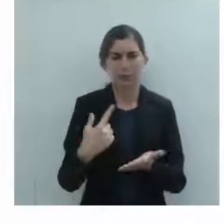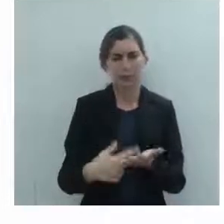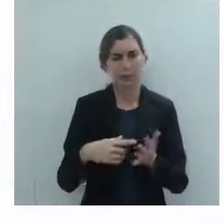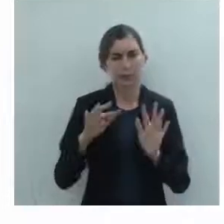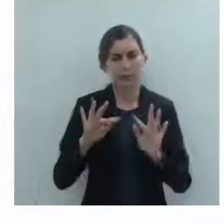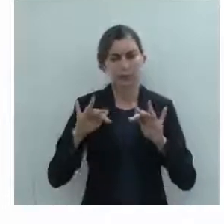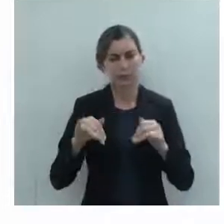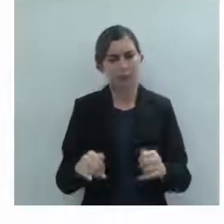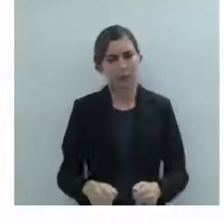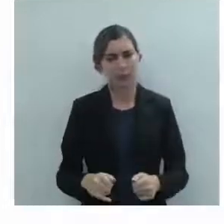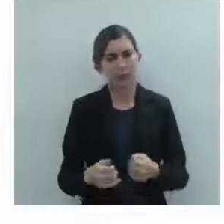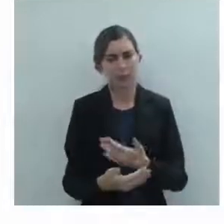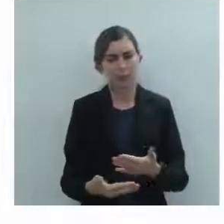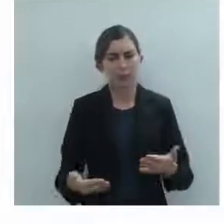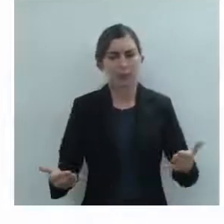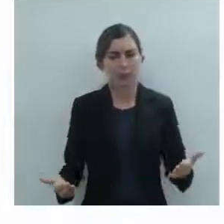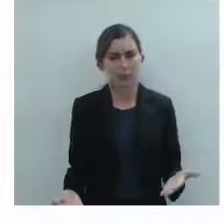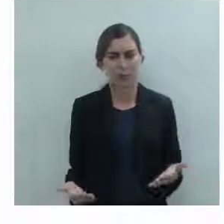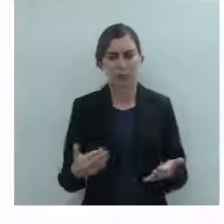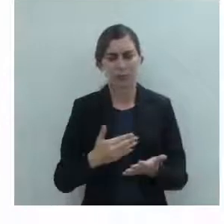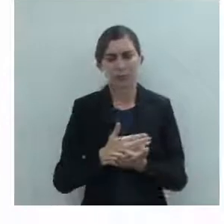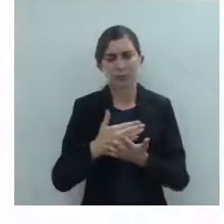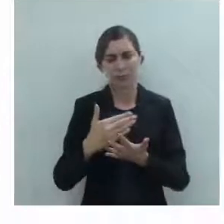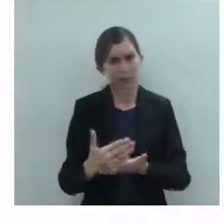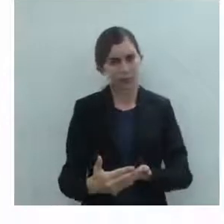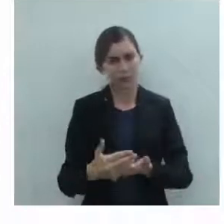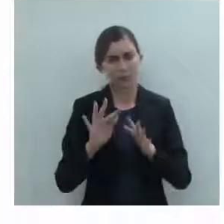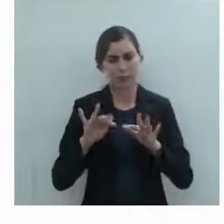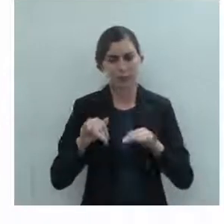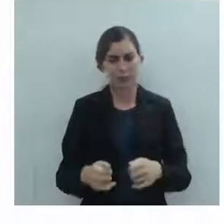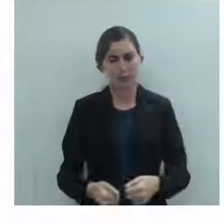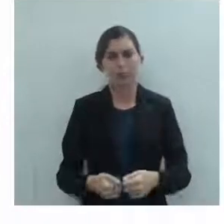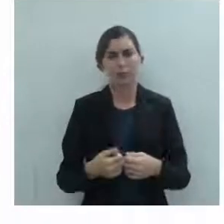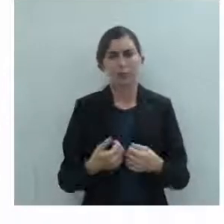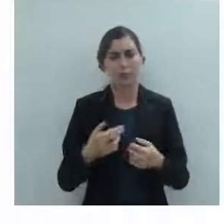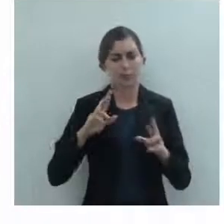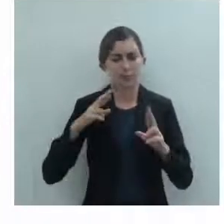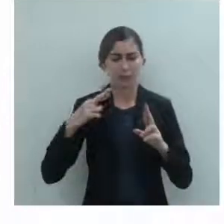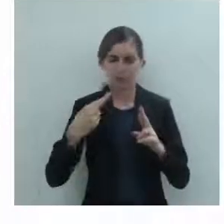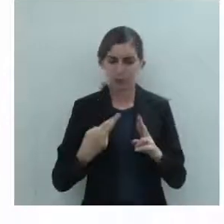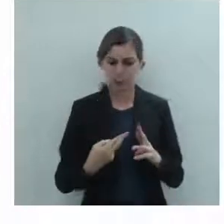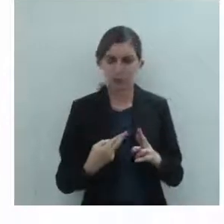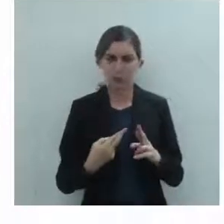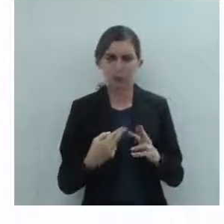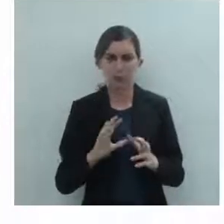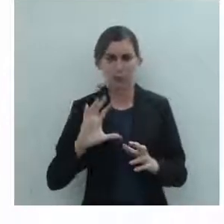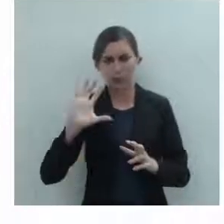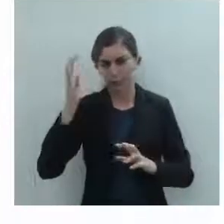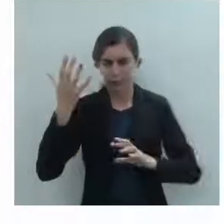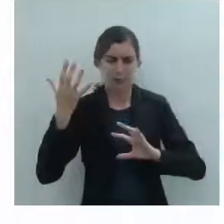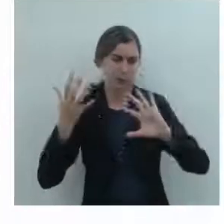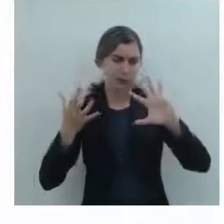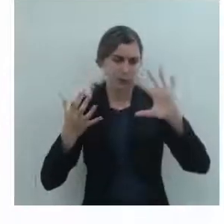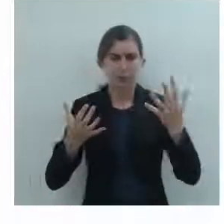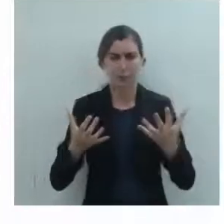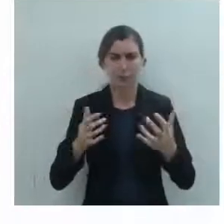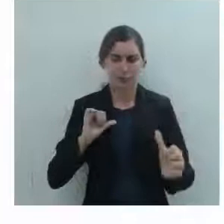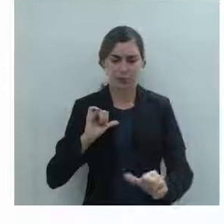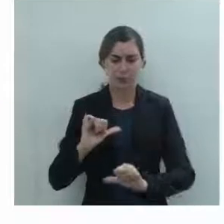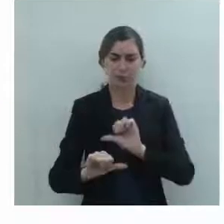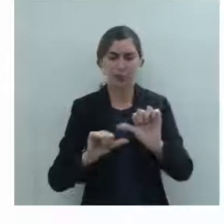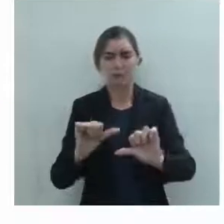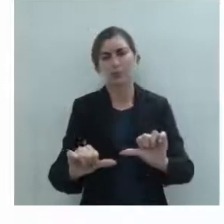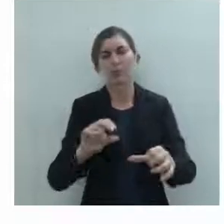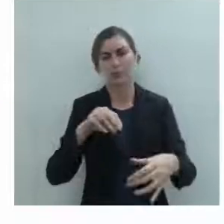Marco final esses Marcos tanto no início quanto enfim são referentes a grandes acontecimentos a grandes